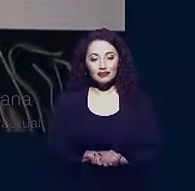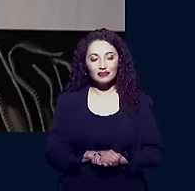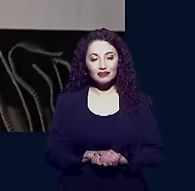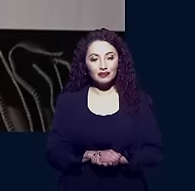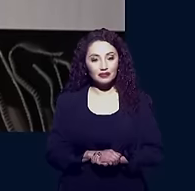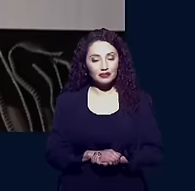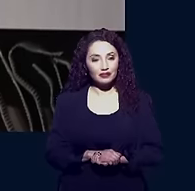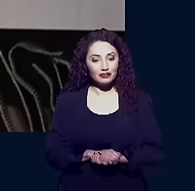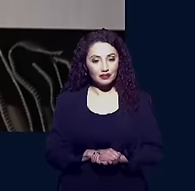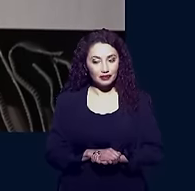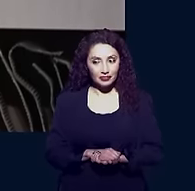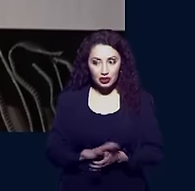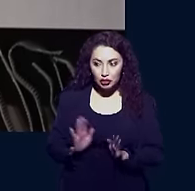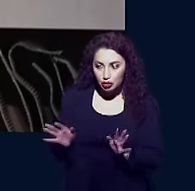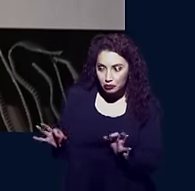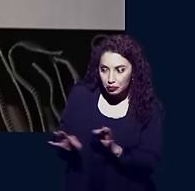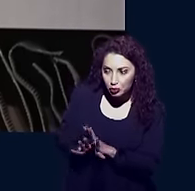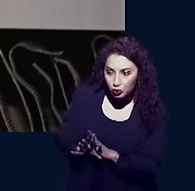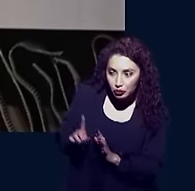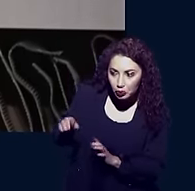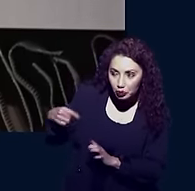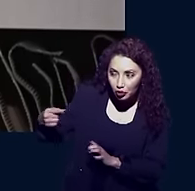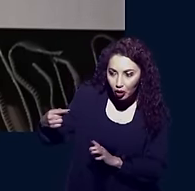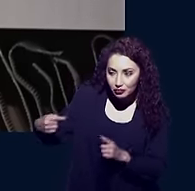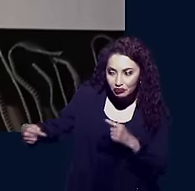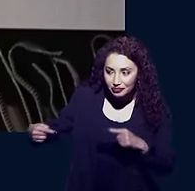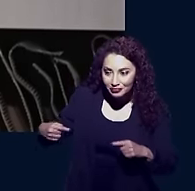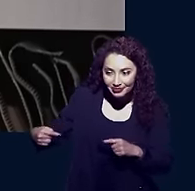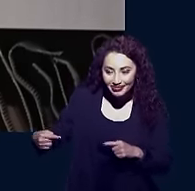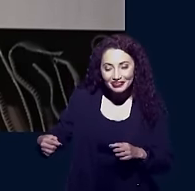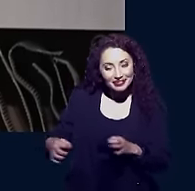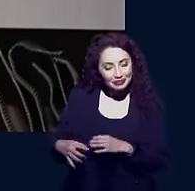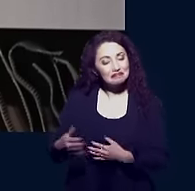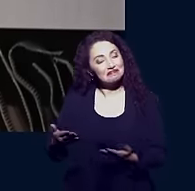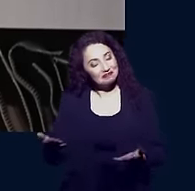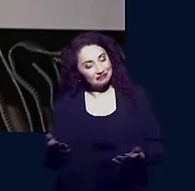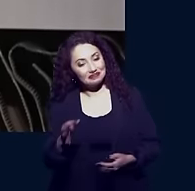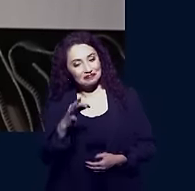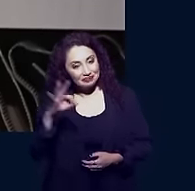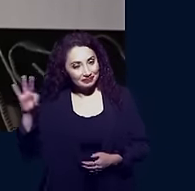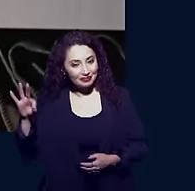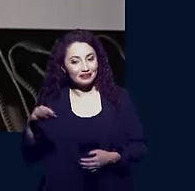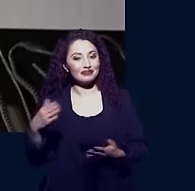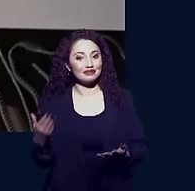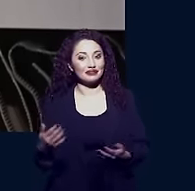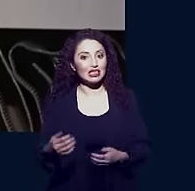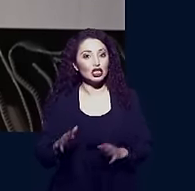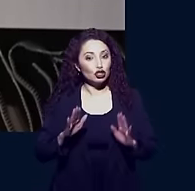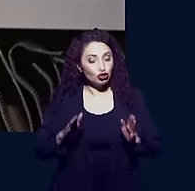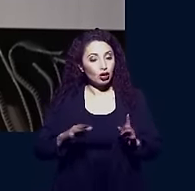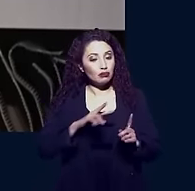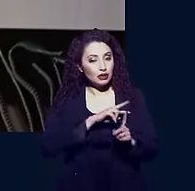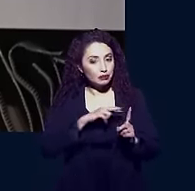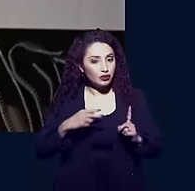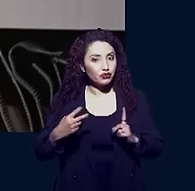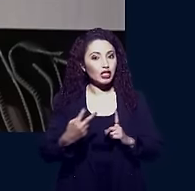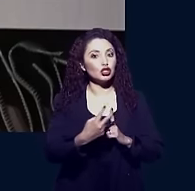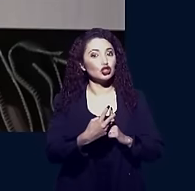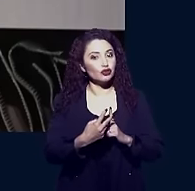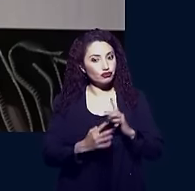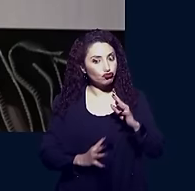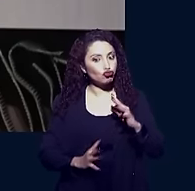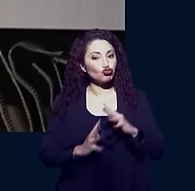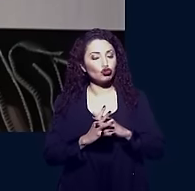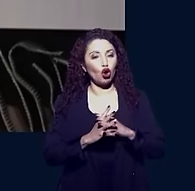próximo painel Tá apostos então vamos lá bom já tivemos uma perspectiva macro né de cenário legislativo